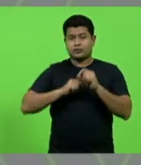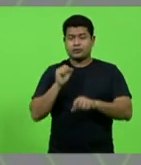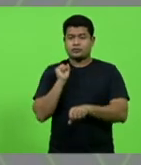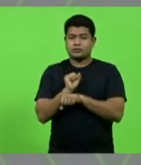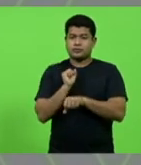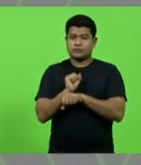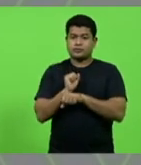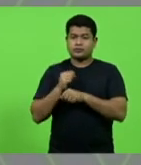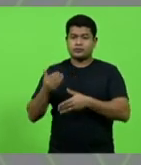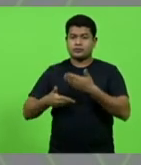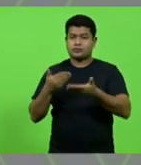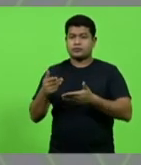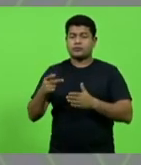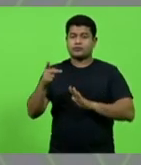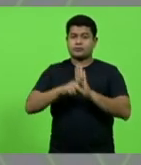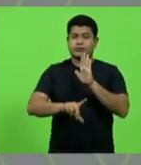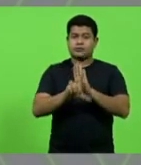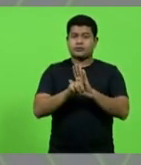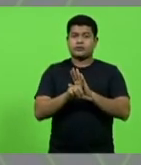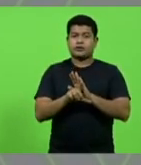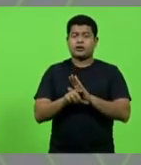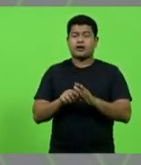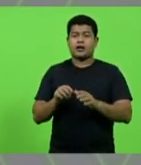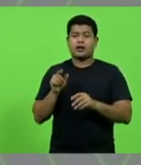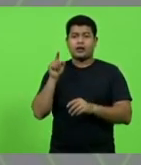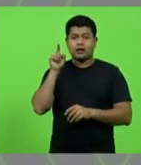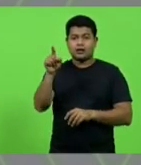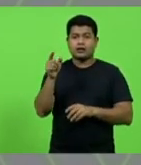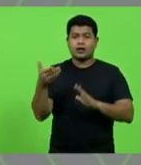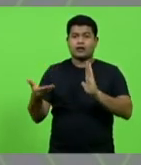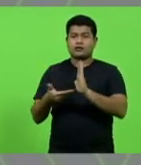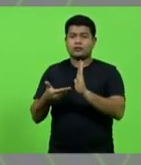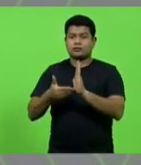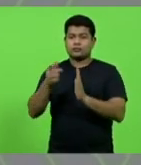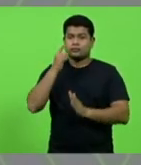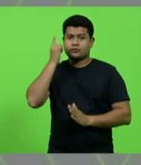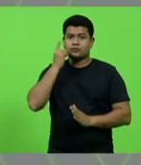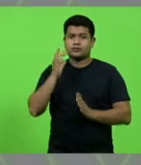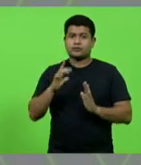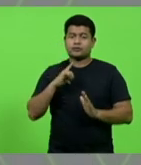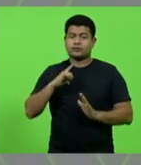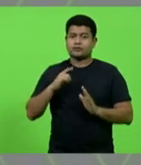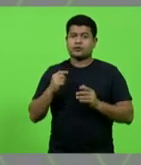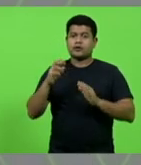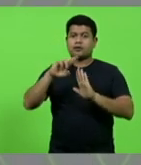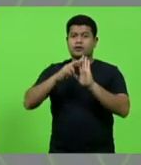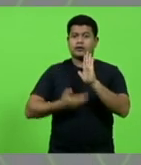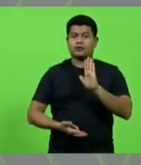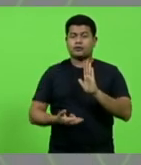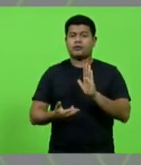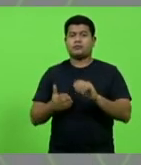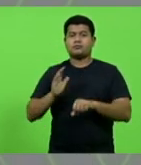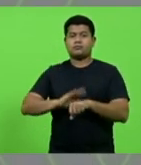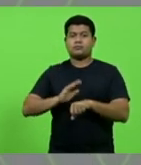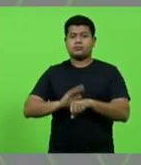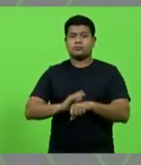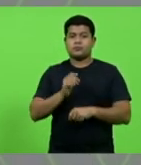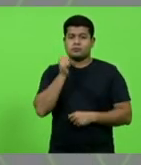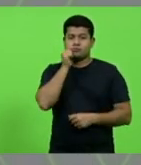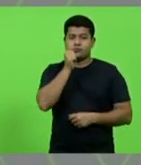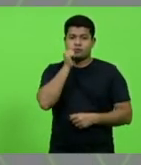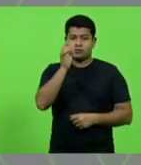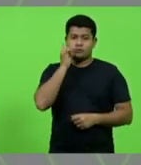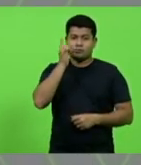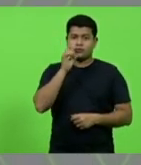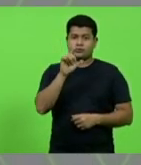do projeto de lei em curso na Câmara dos Deputados, já com relatório em vias de ser apresentado pela deputada relatora, a deputada Luísa Canziani,